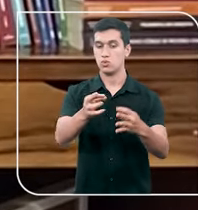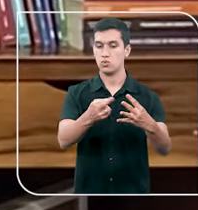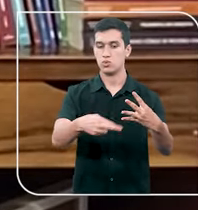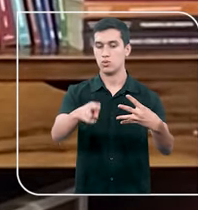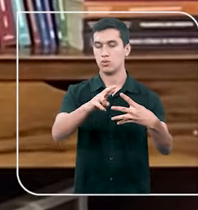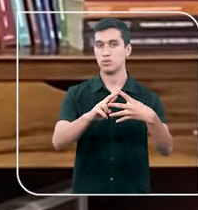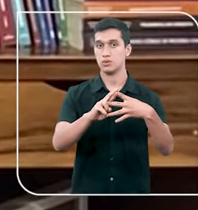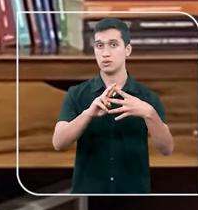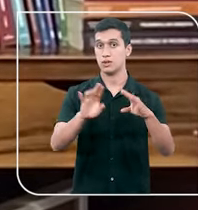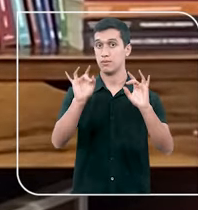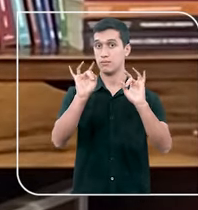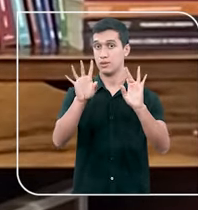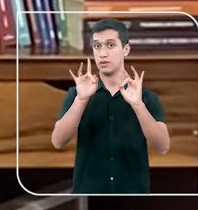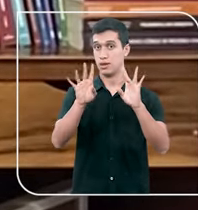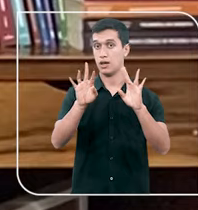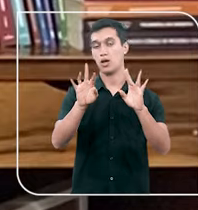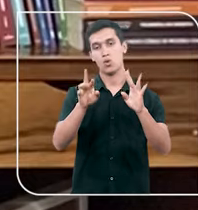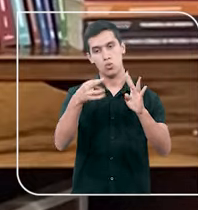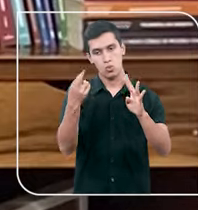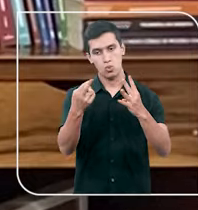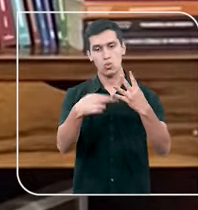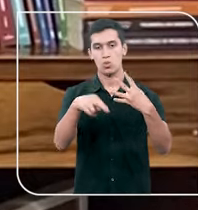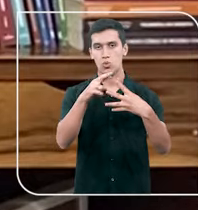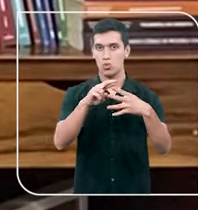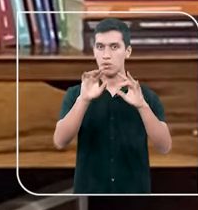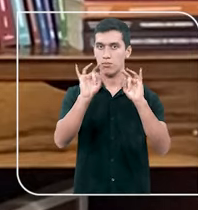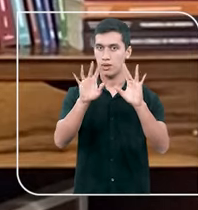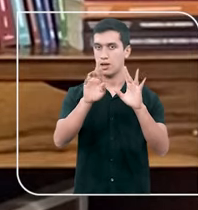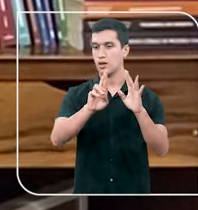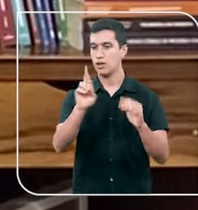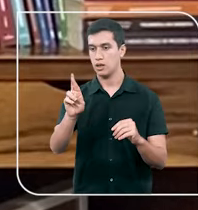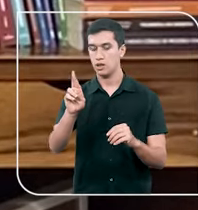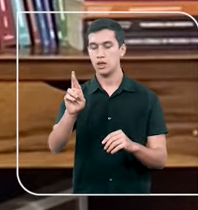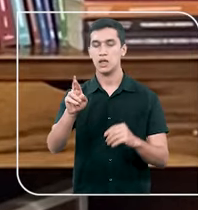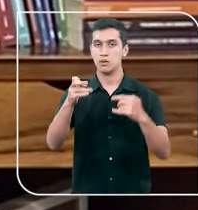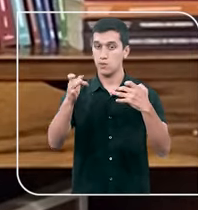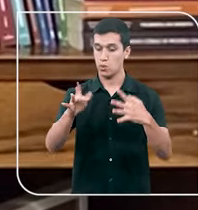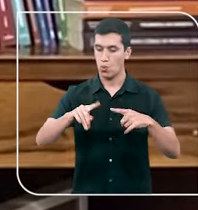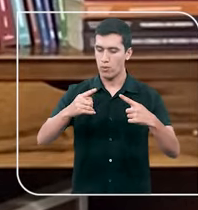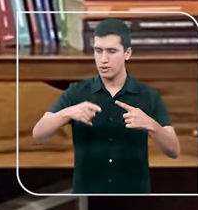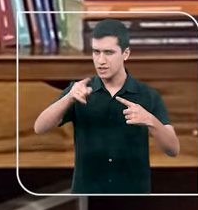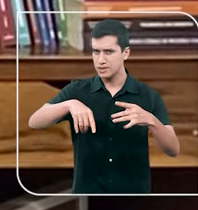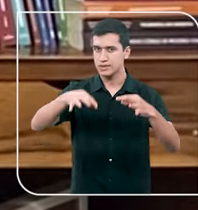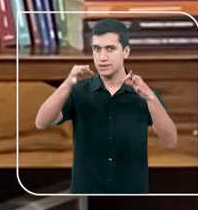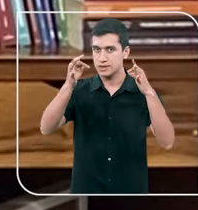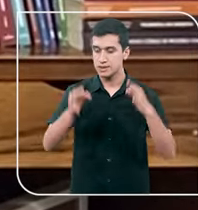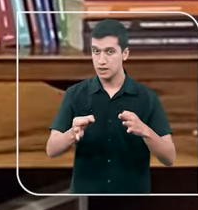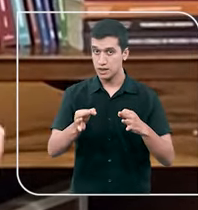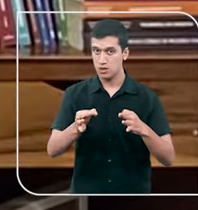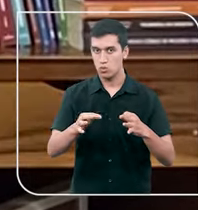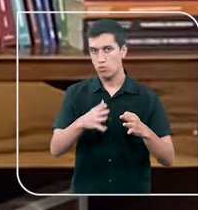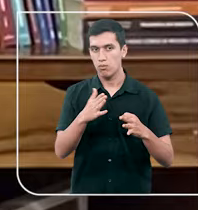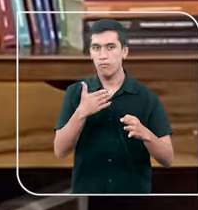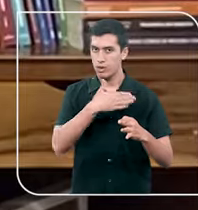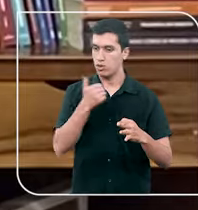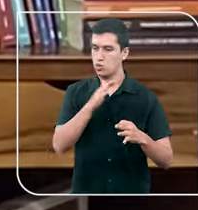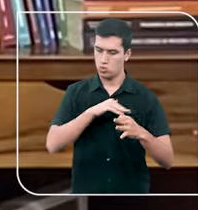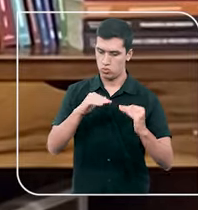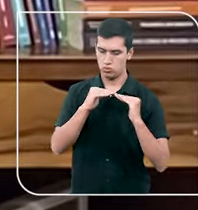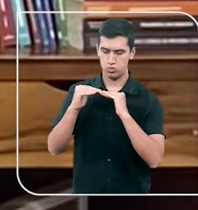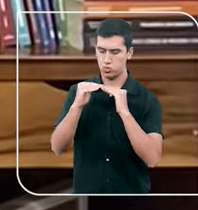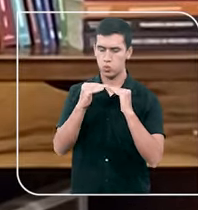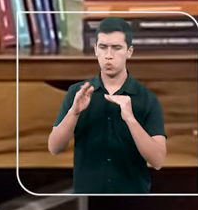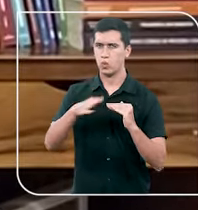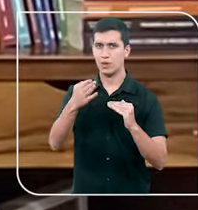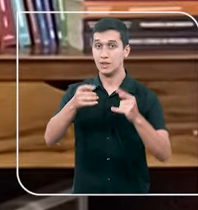de recursos especiais repetitivos, esclarece qual a correta, ou firma pelo menos, qual a